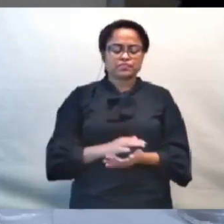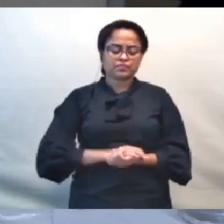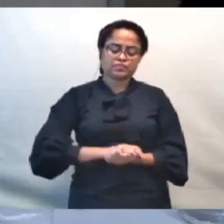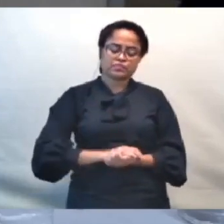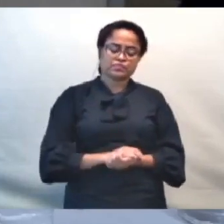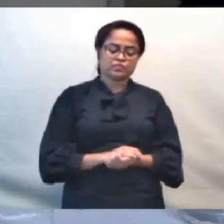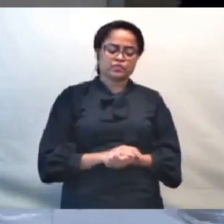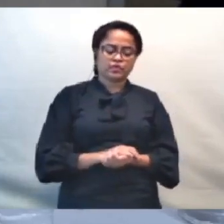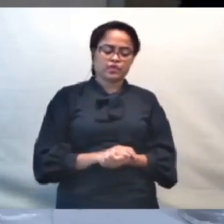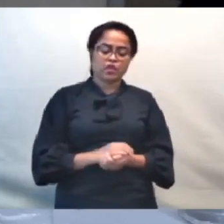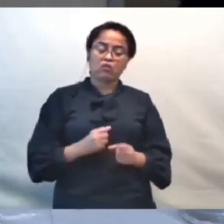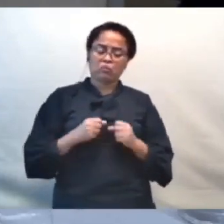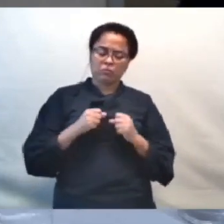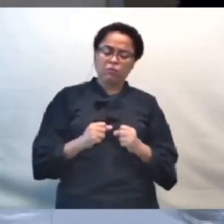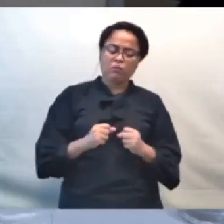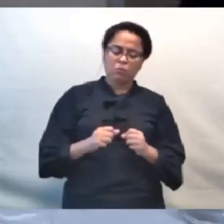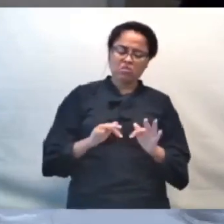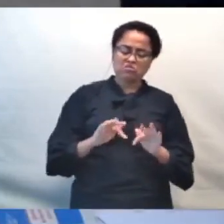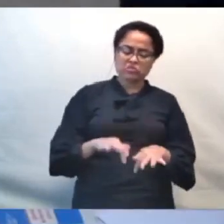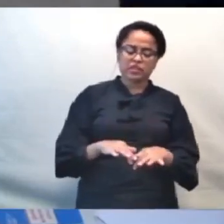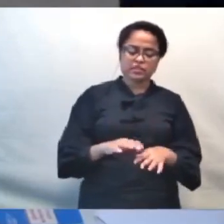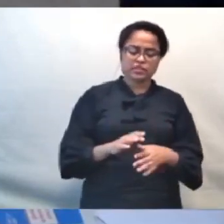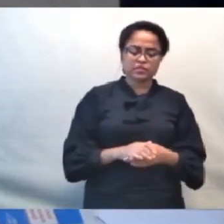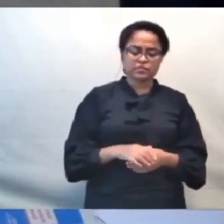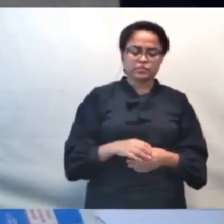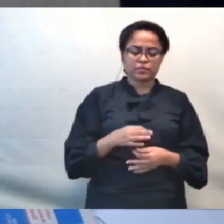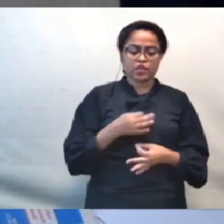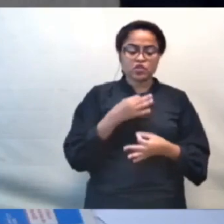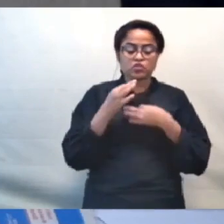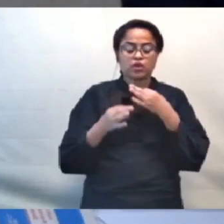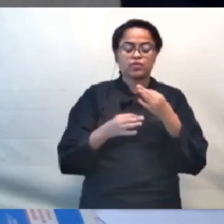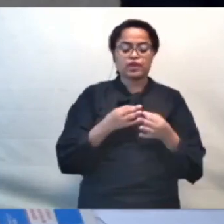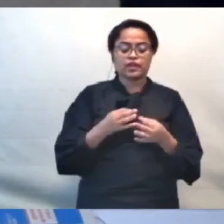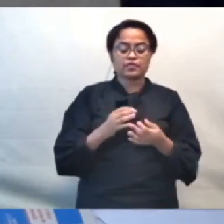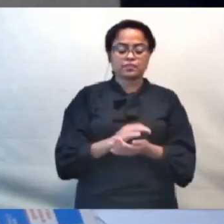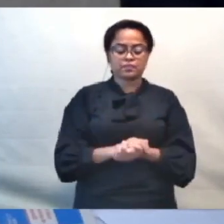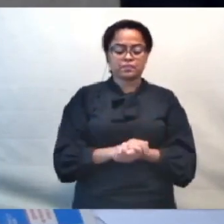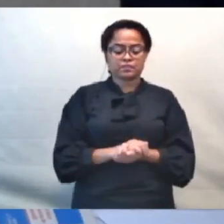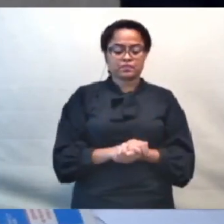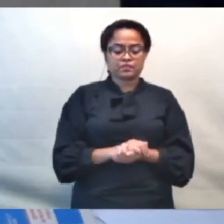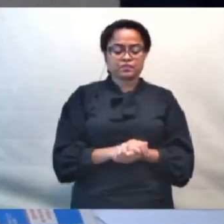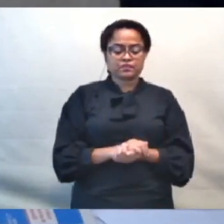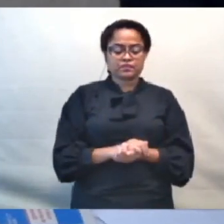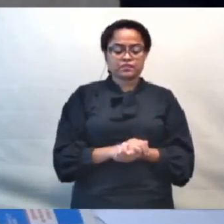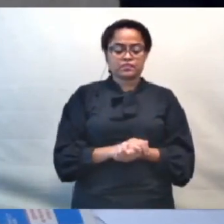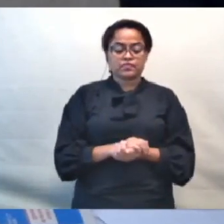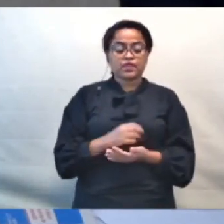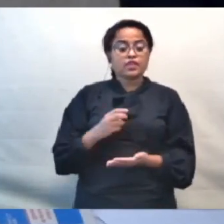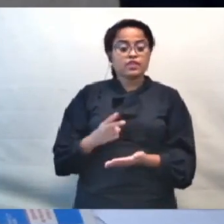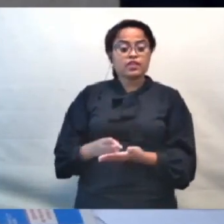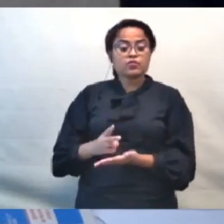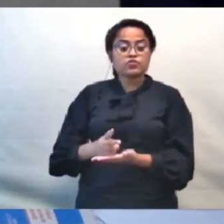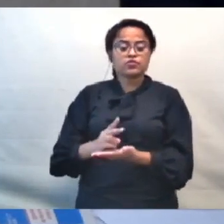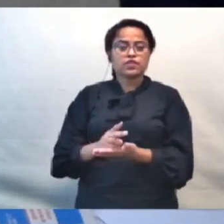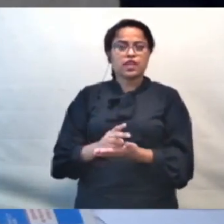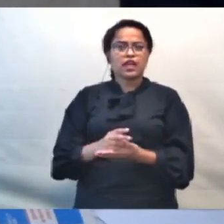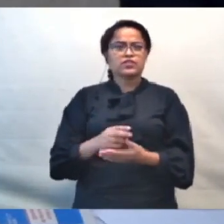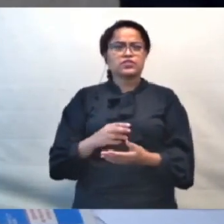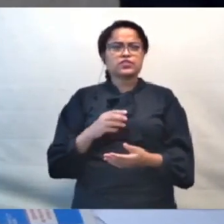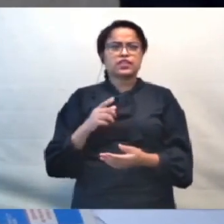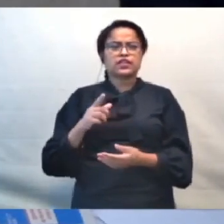responder. A Leice, né? Eu não sei se ir dar continuidade na fala da Leice, né? Dando a resposta.